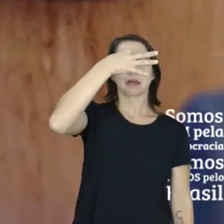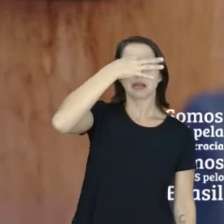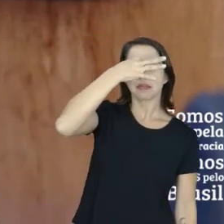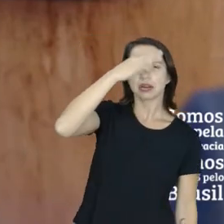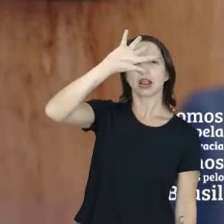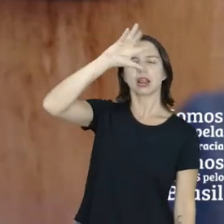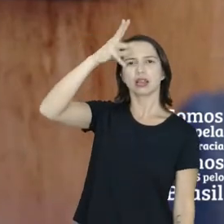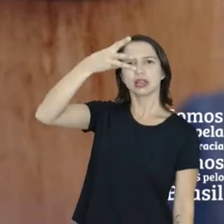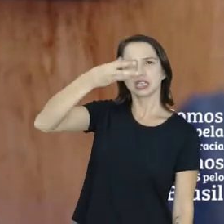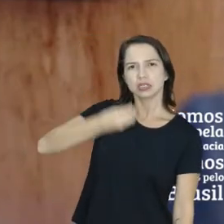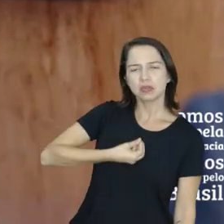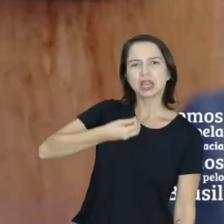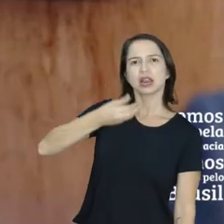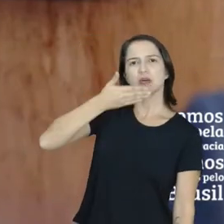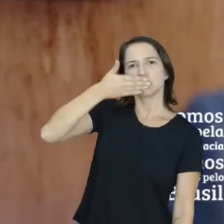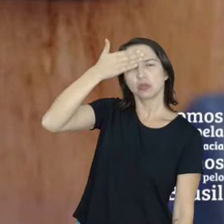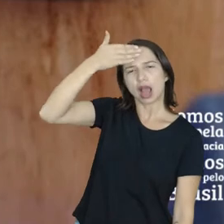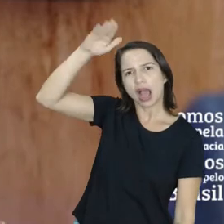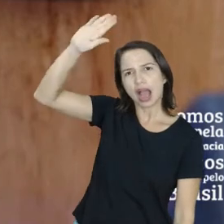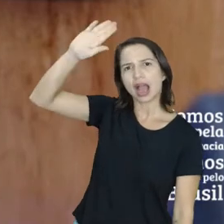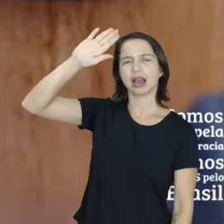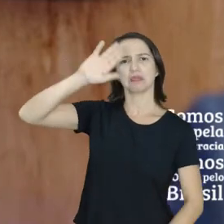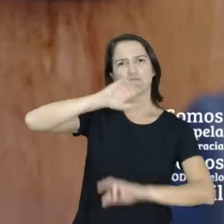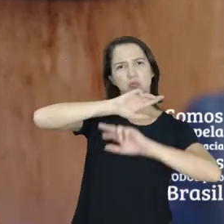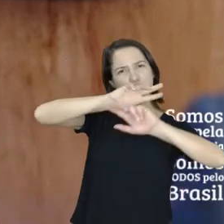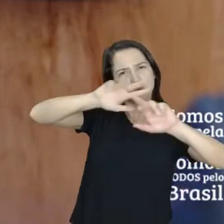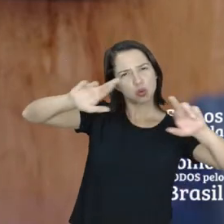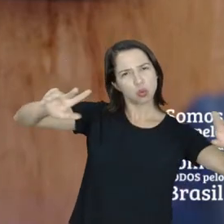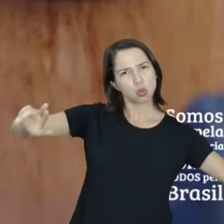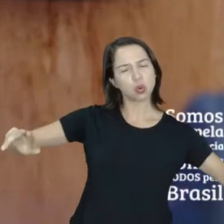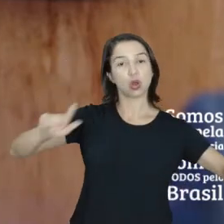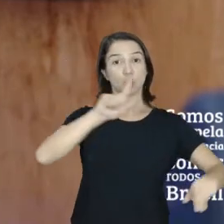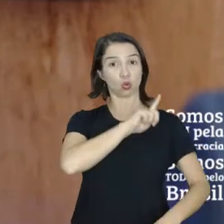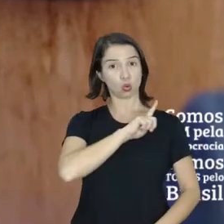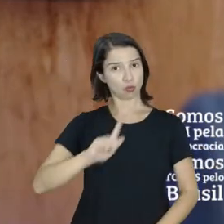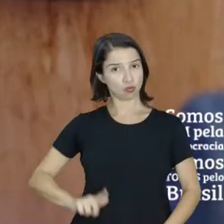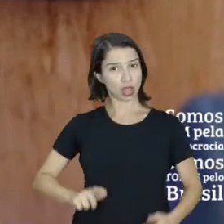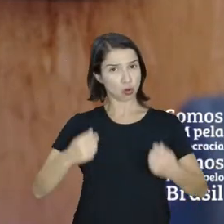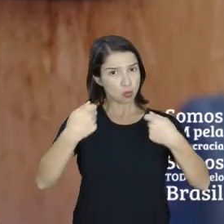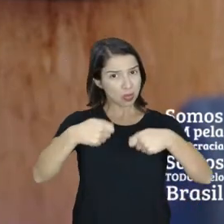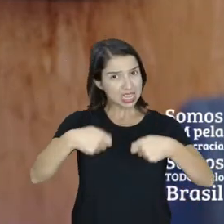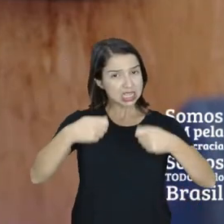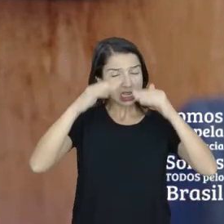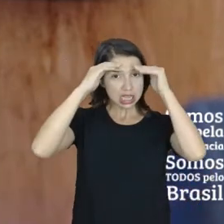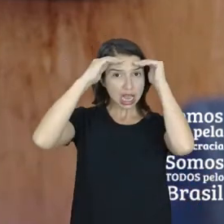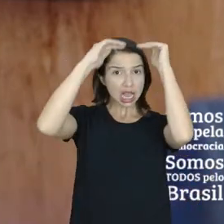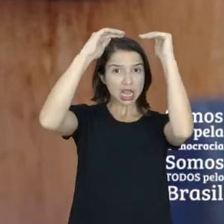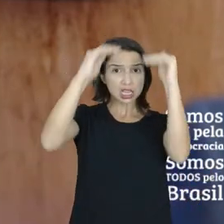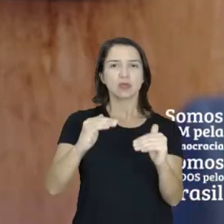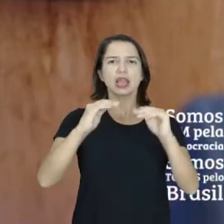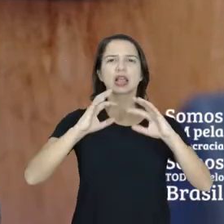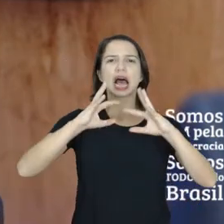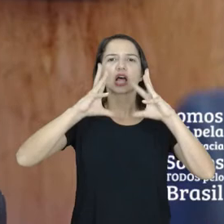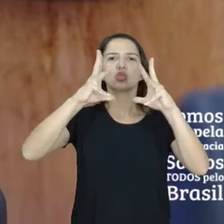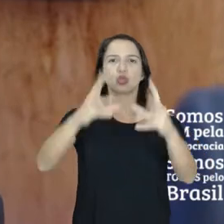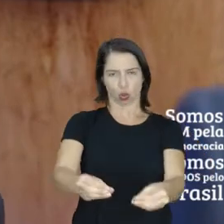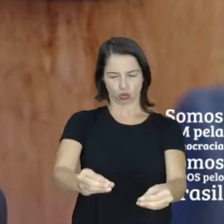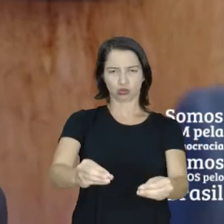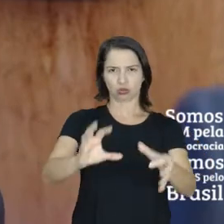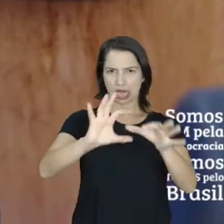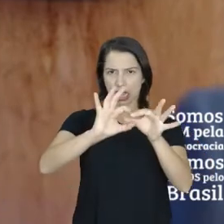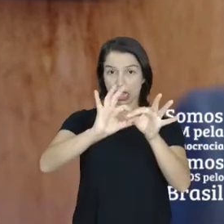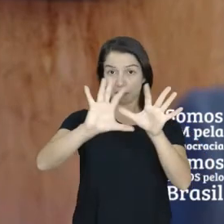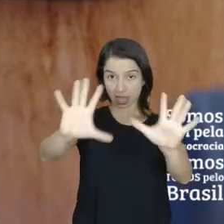agnóstico, enfim. O governo respeita a todos e garante a liberdade de todos. Agora,